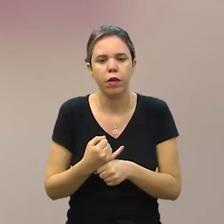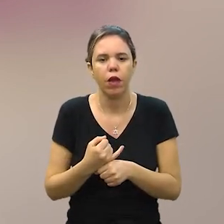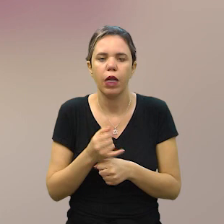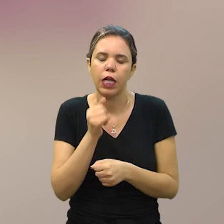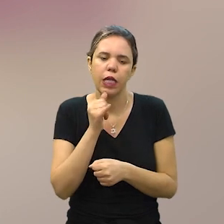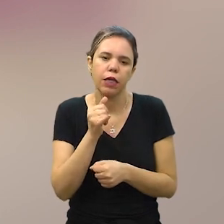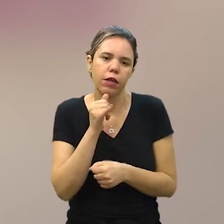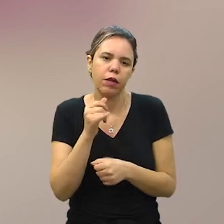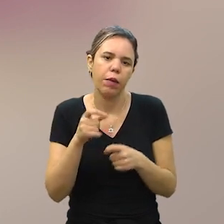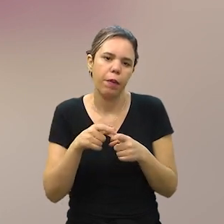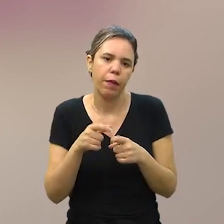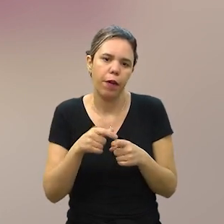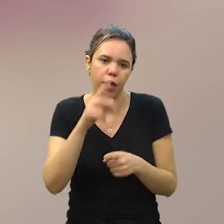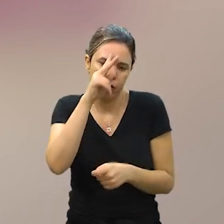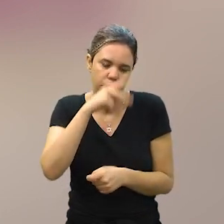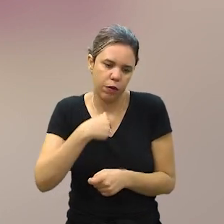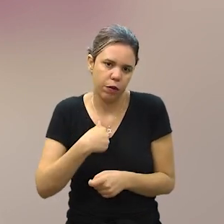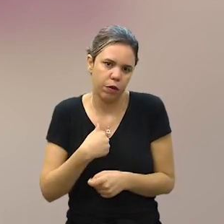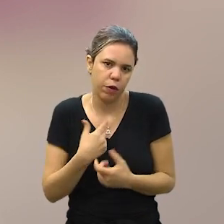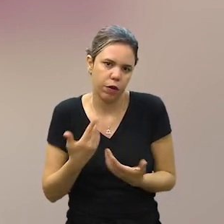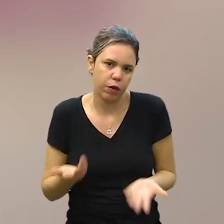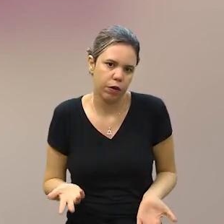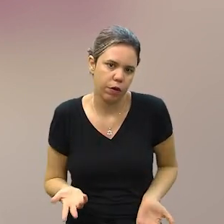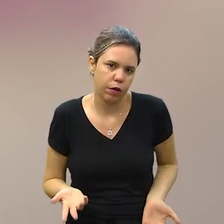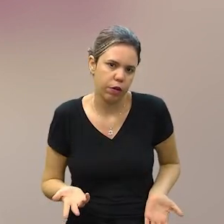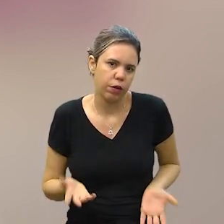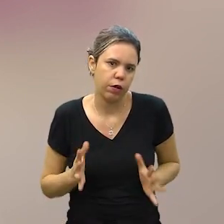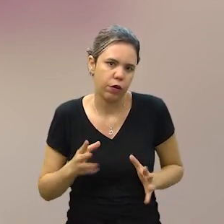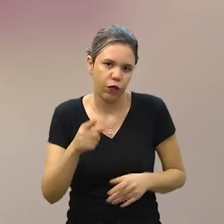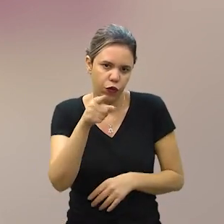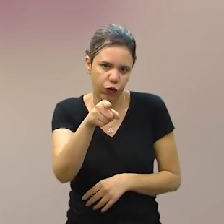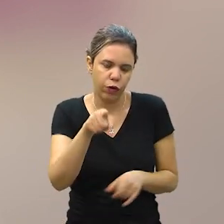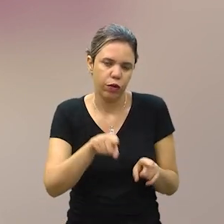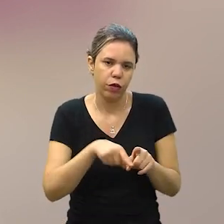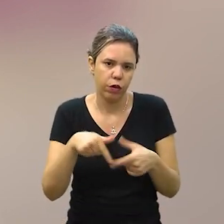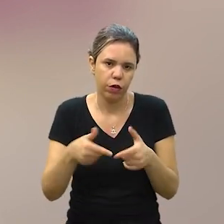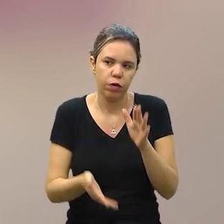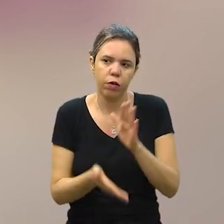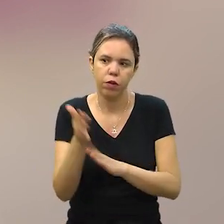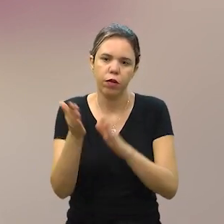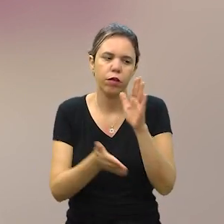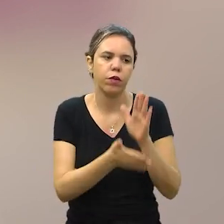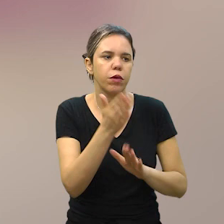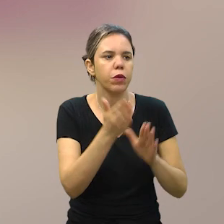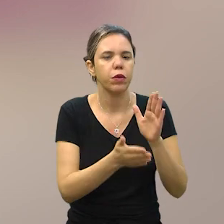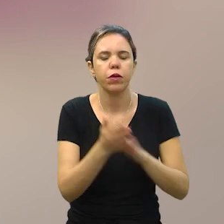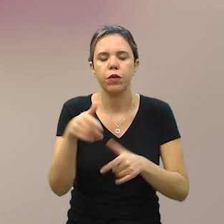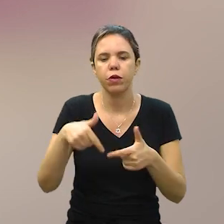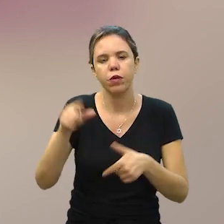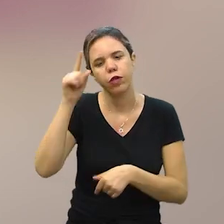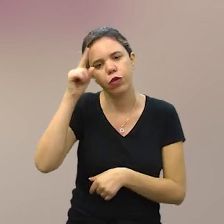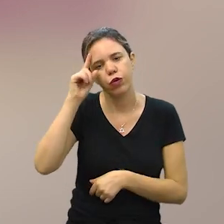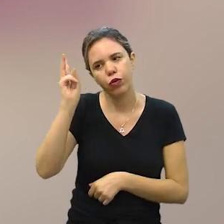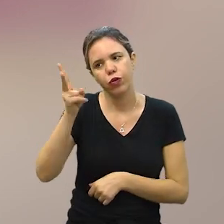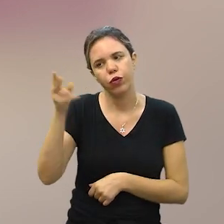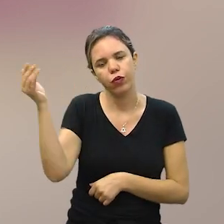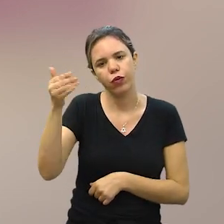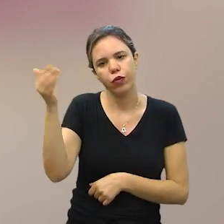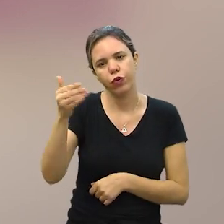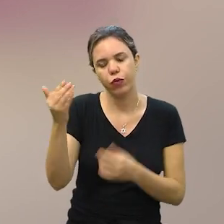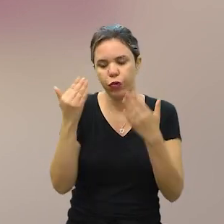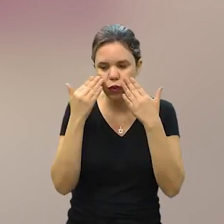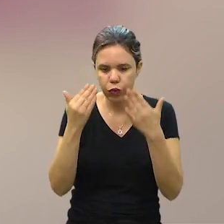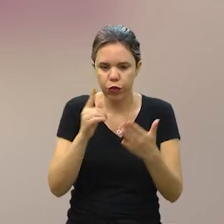os médicos, como eu própria mesmo, e você, né, que tem que sair para trabalhar todos os dias,